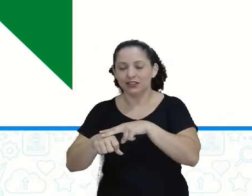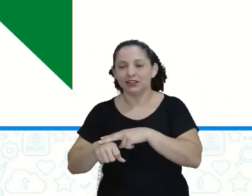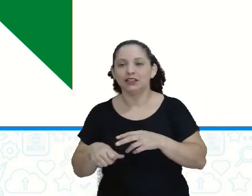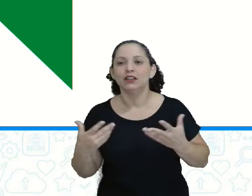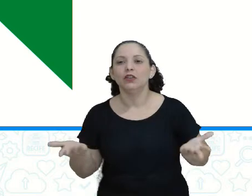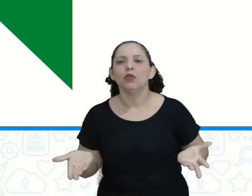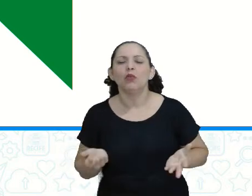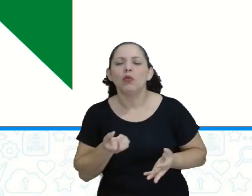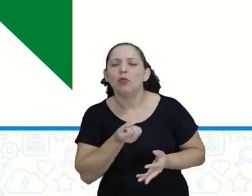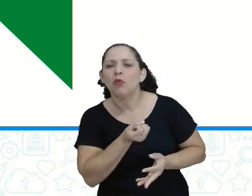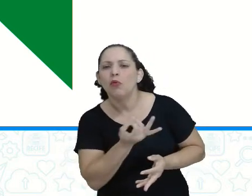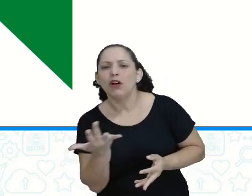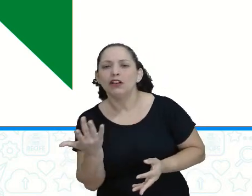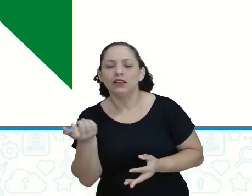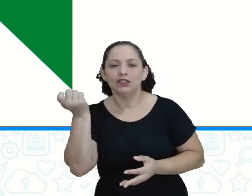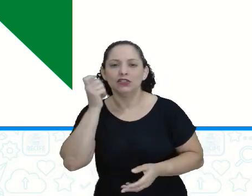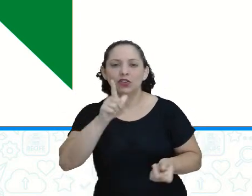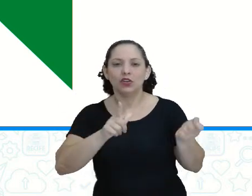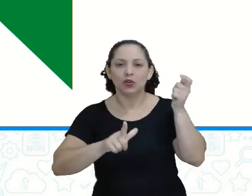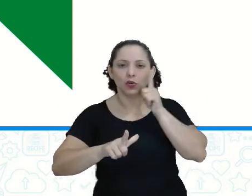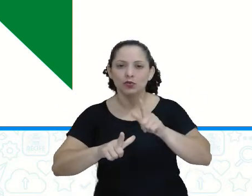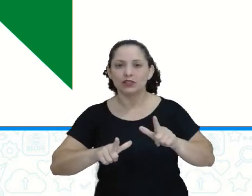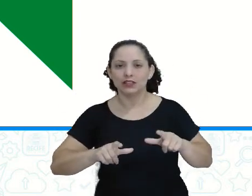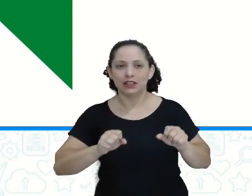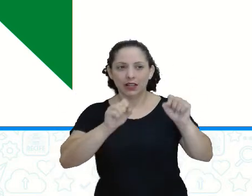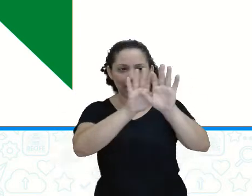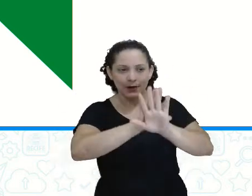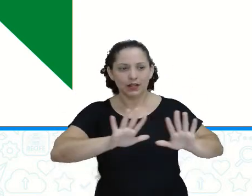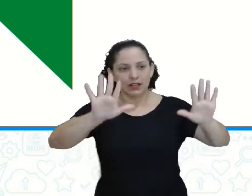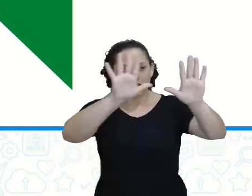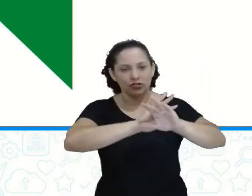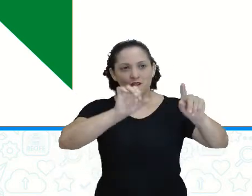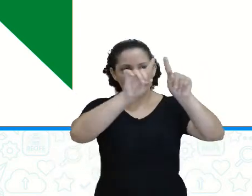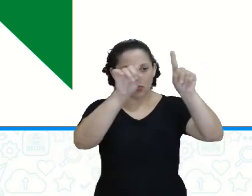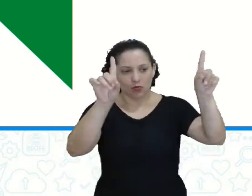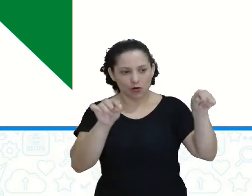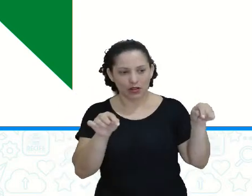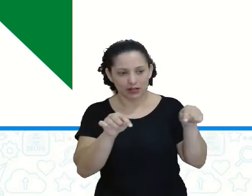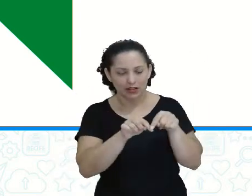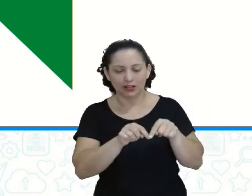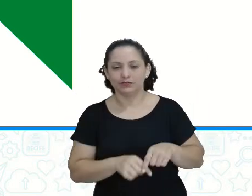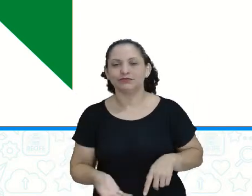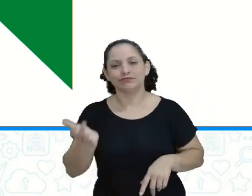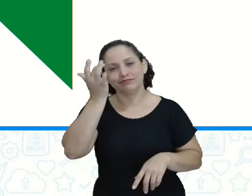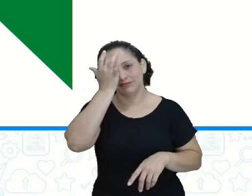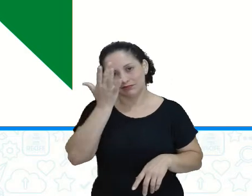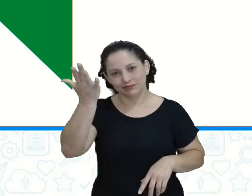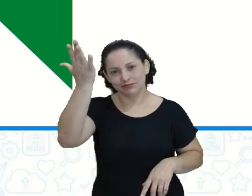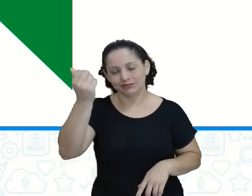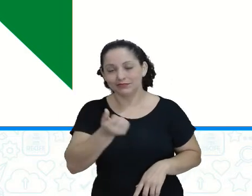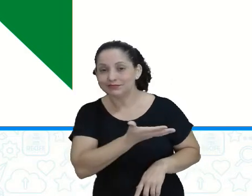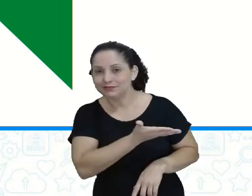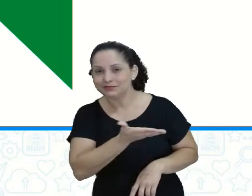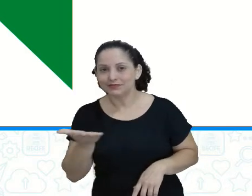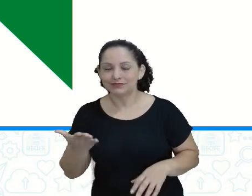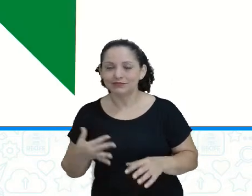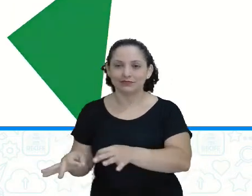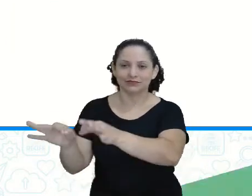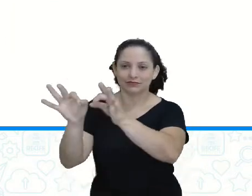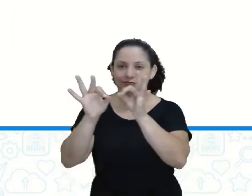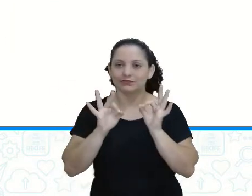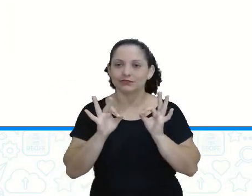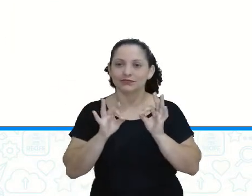eu consigo cobrir o quadrado? Para facilitar a vida de vocês que estão acompanhando aí em casa, eu